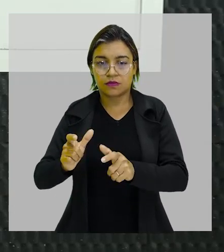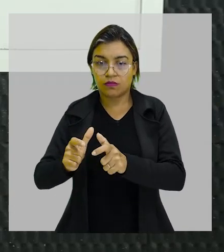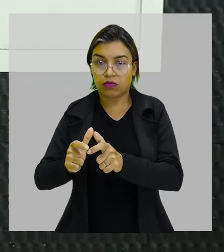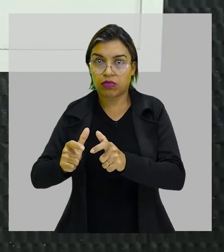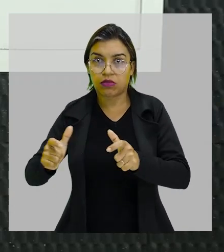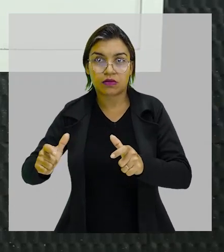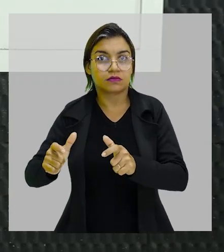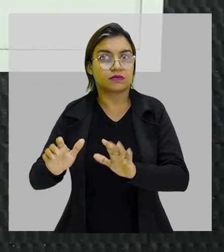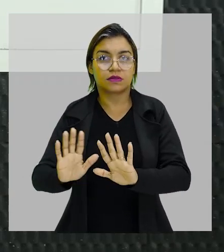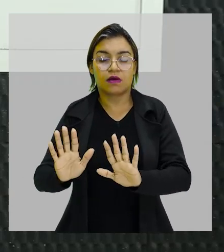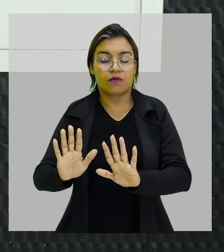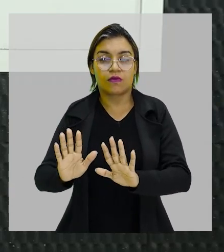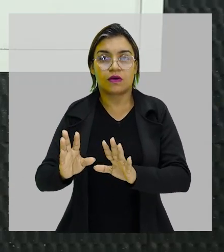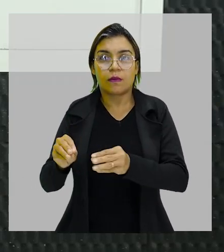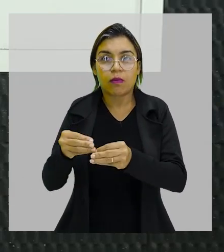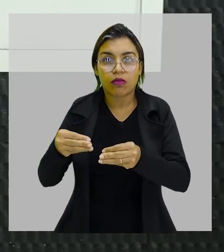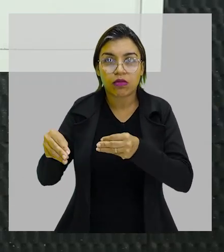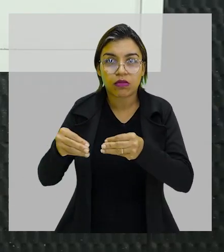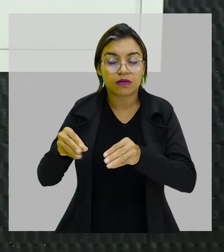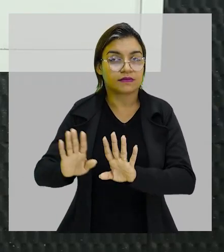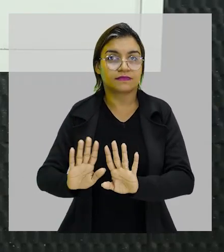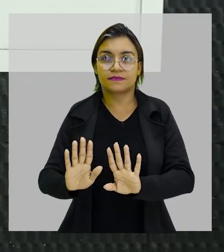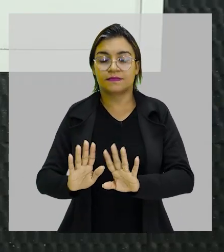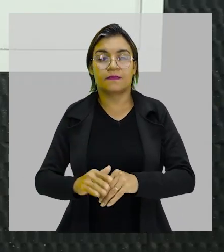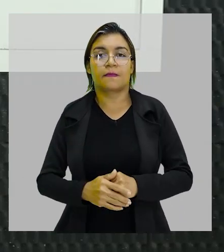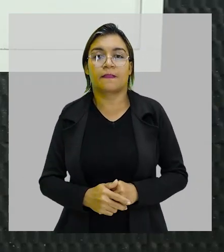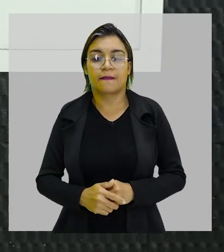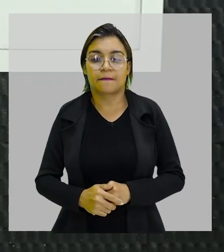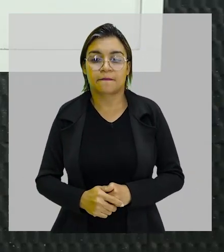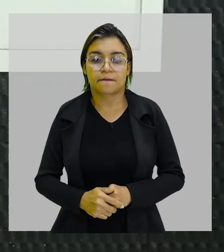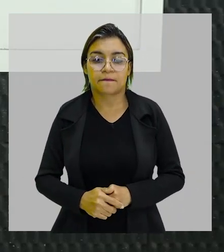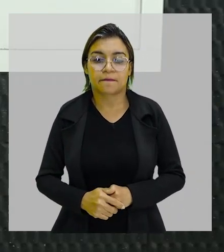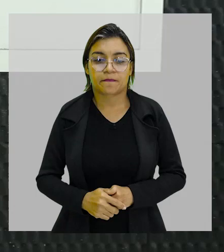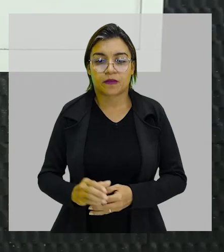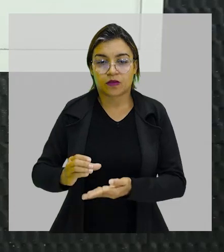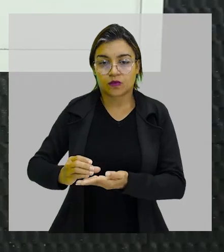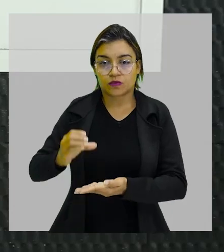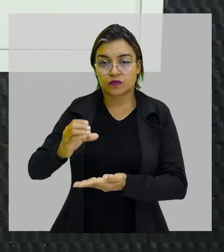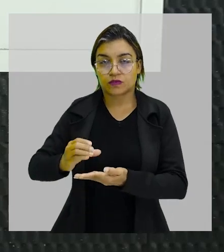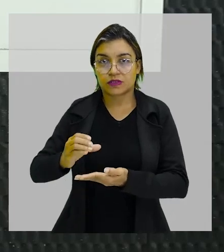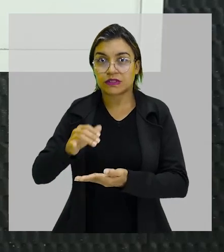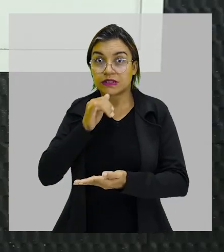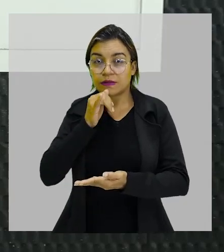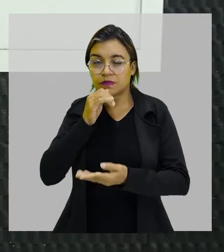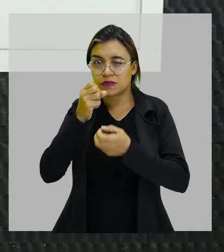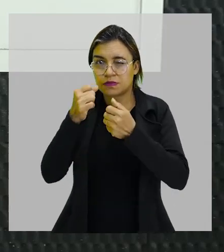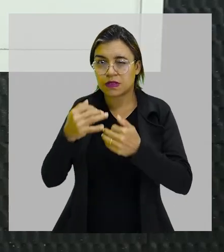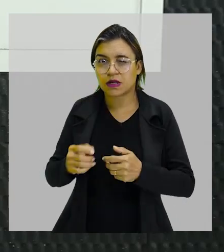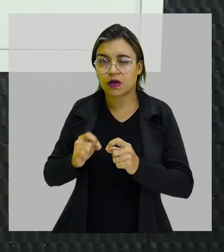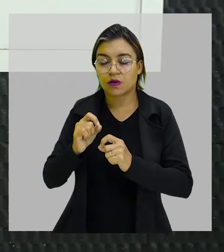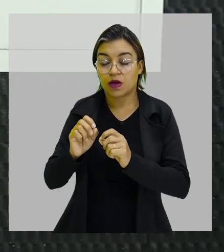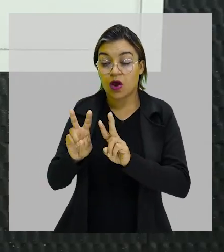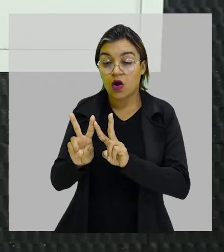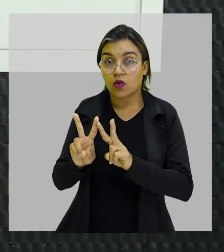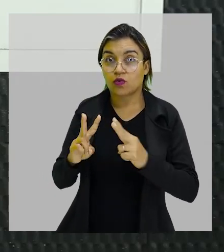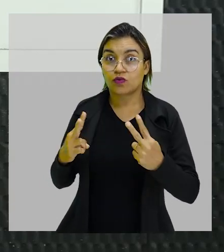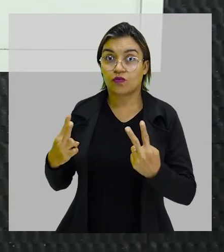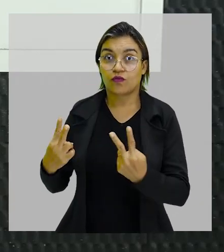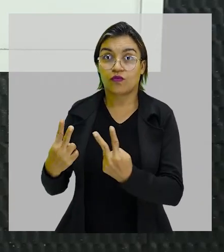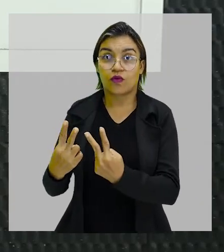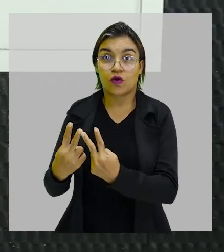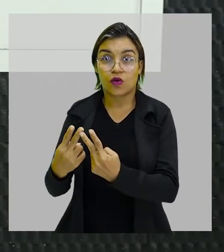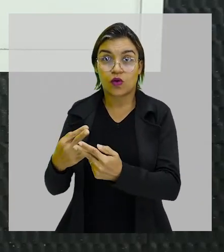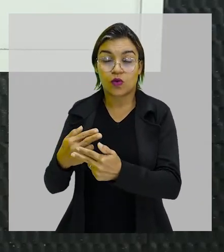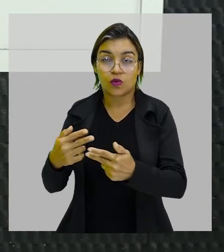recipiente inextensível. Isso quer dizer o quê? Que os volumes, né, final